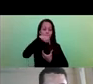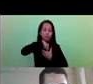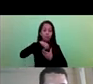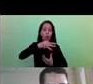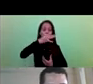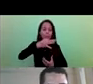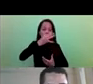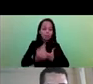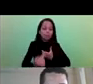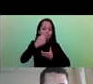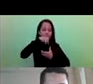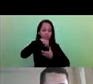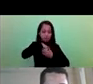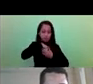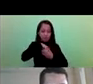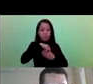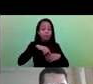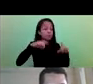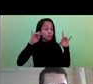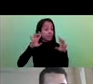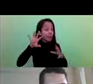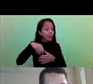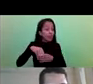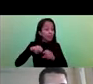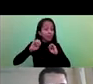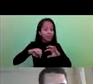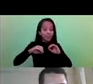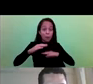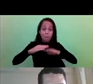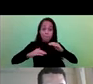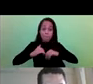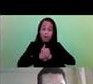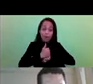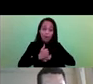Em particular, na educação profissional, em geral, né,